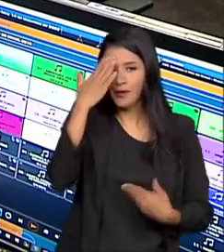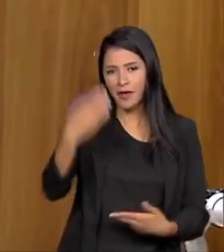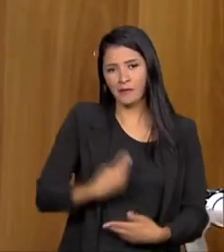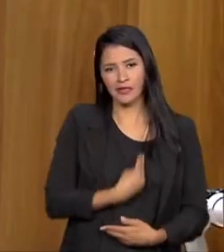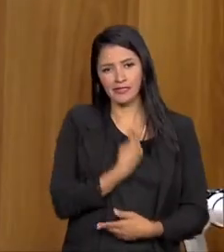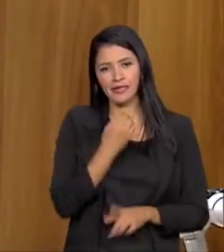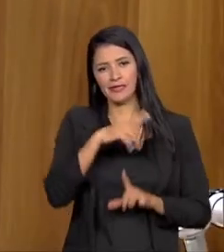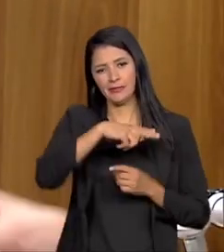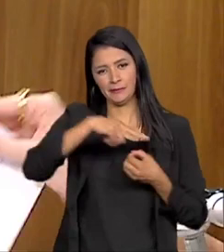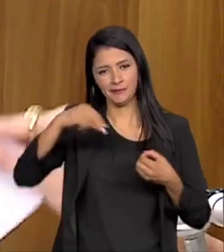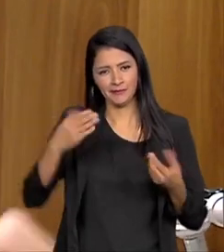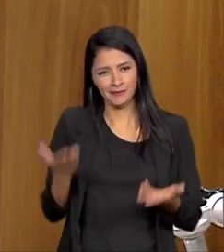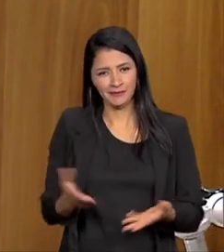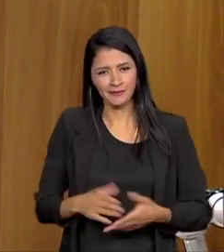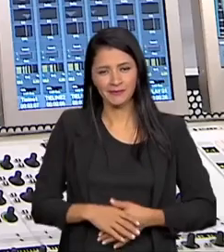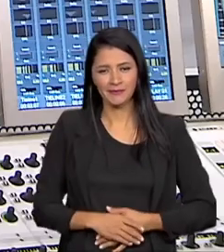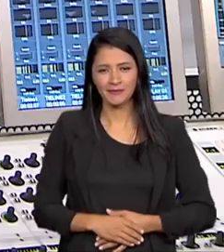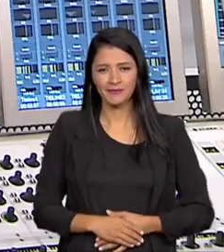obrigado